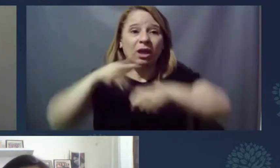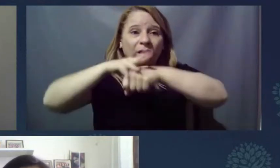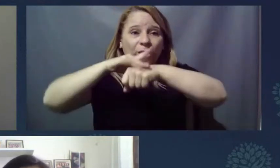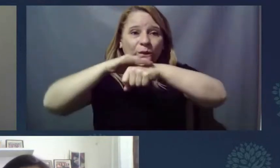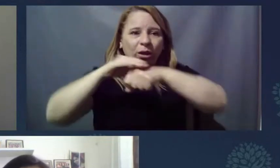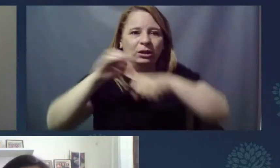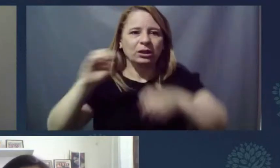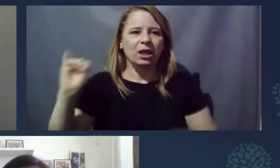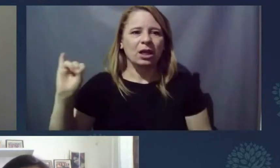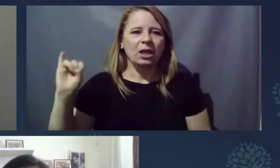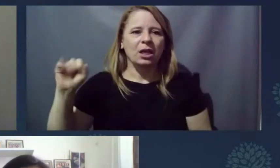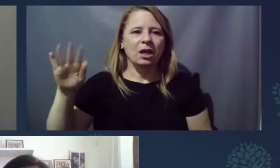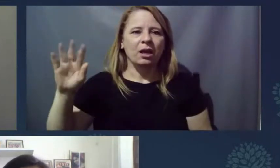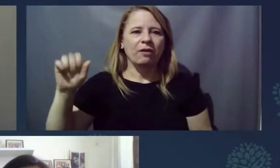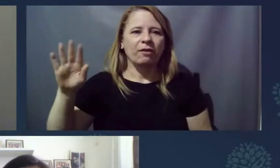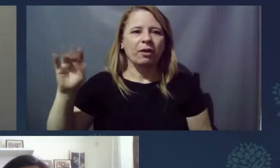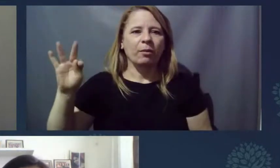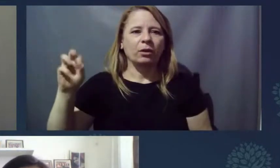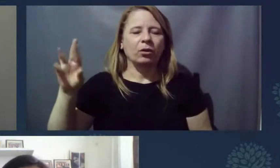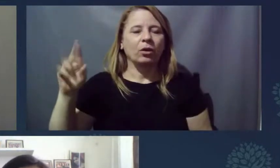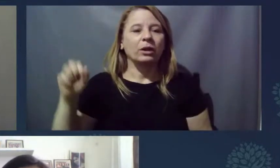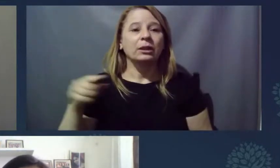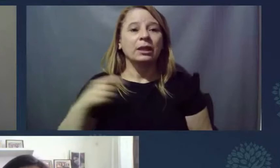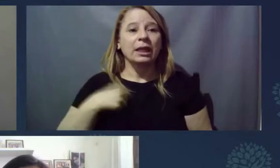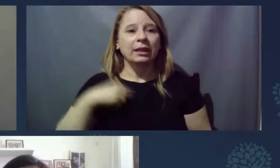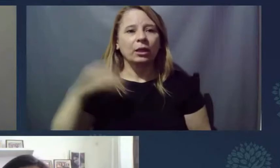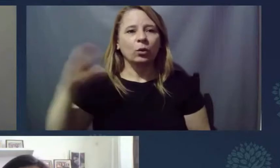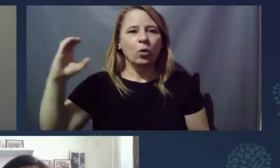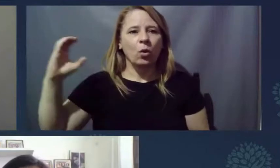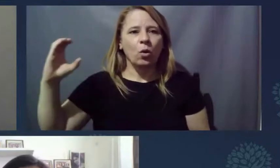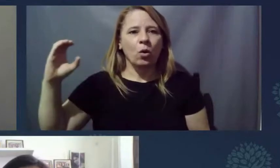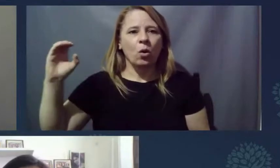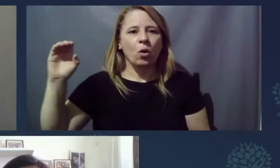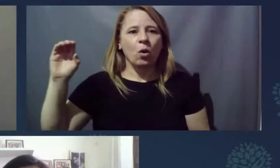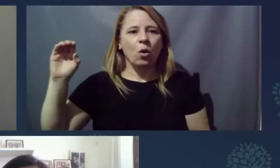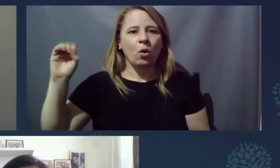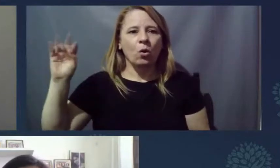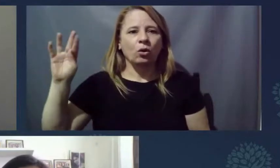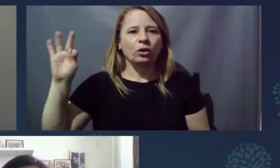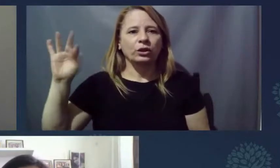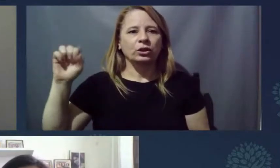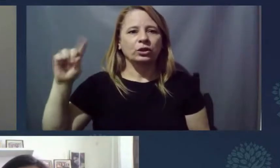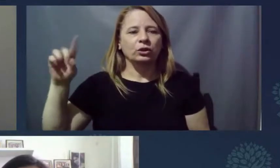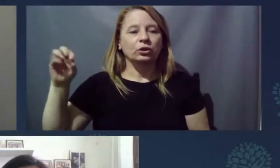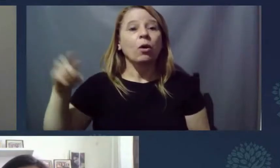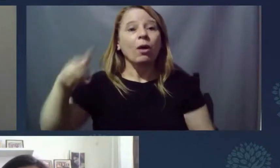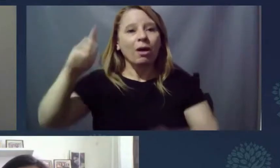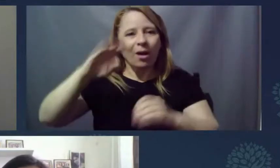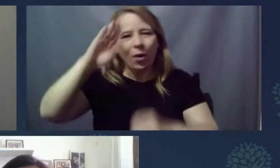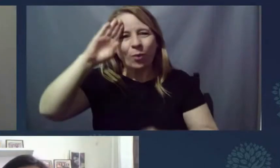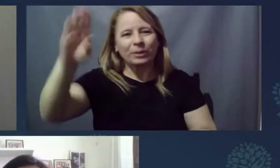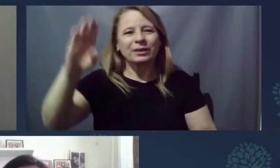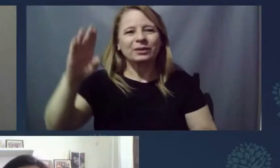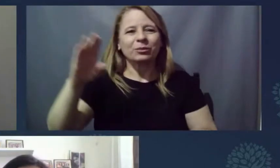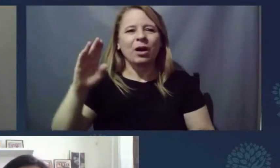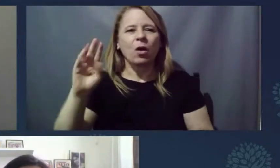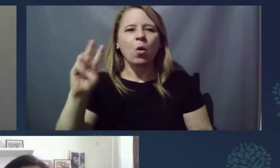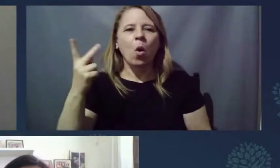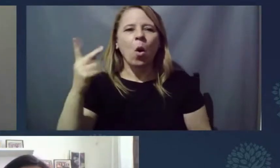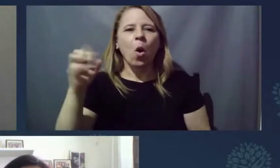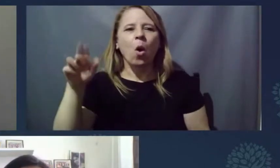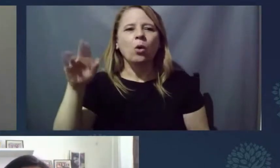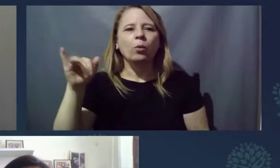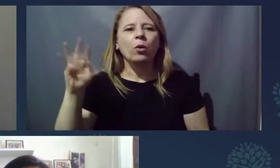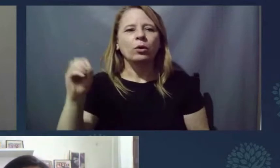gente produz um hormônio, que é o cortisol, que é o principal hormônio anti-inflamatório do corpo da gente. O